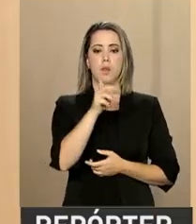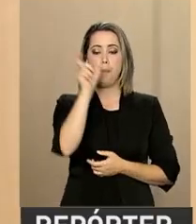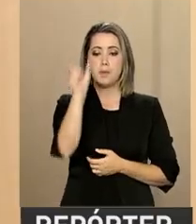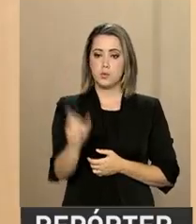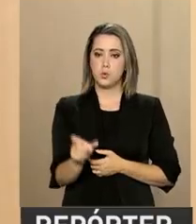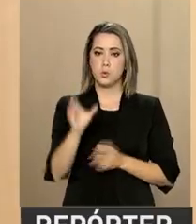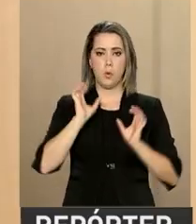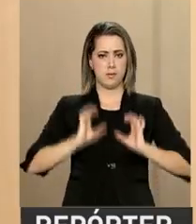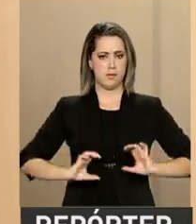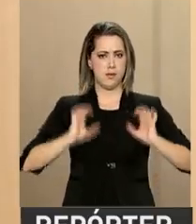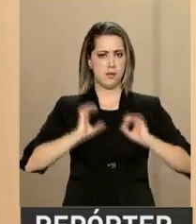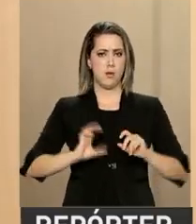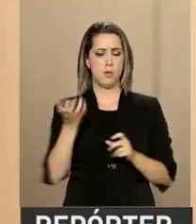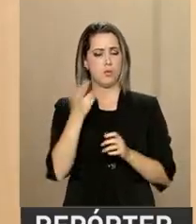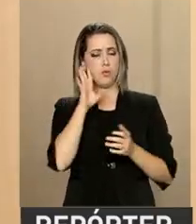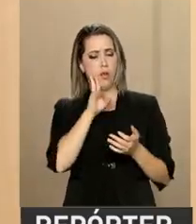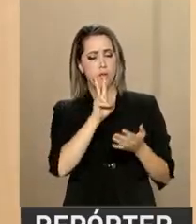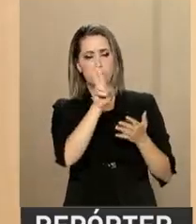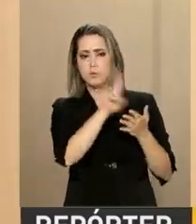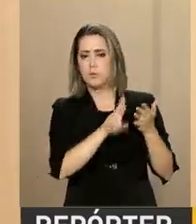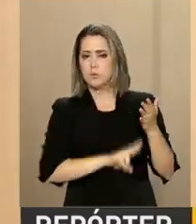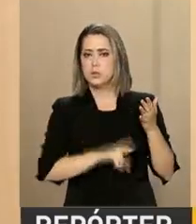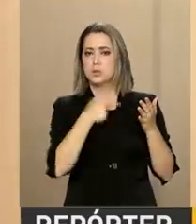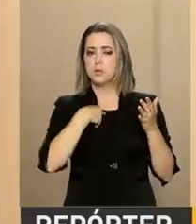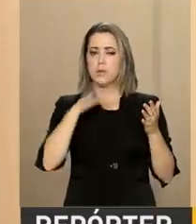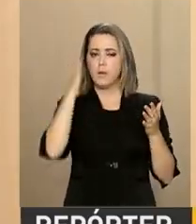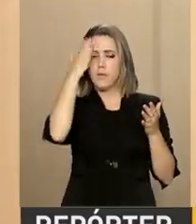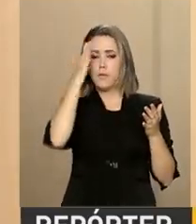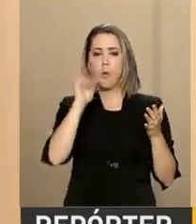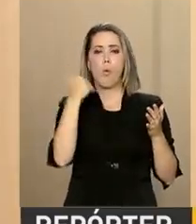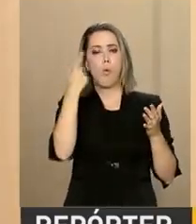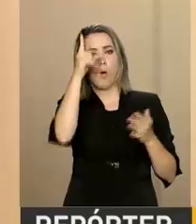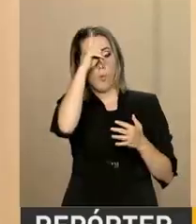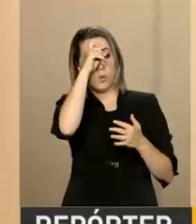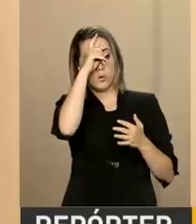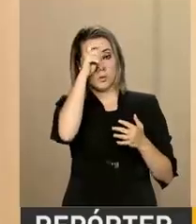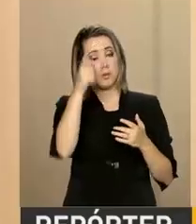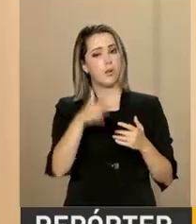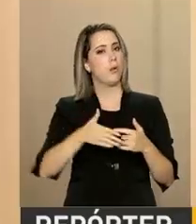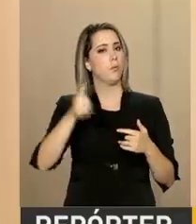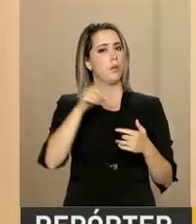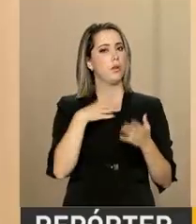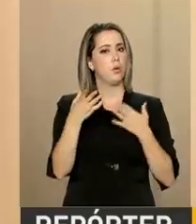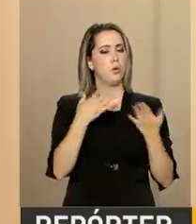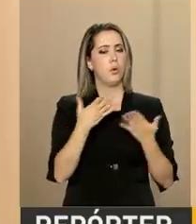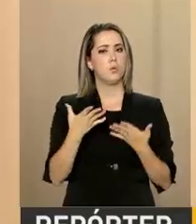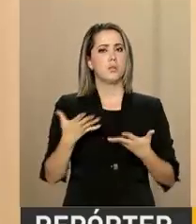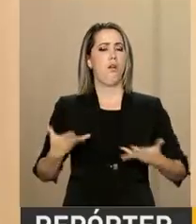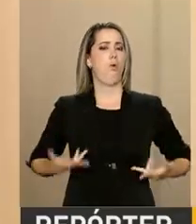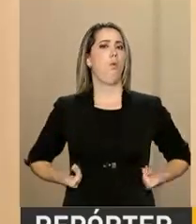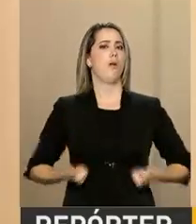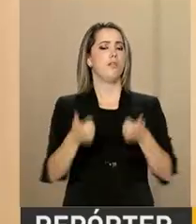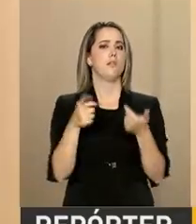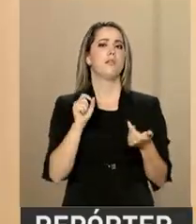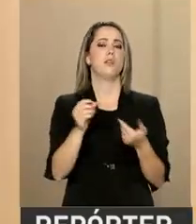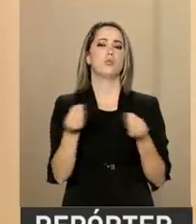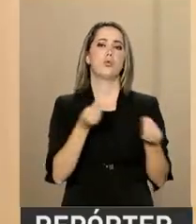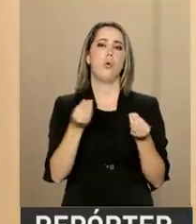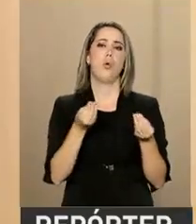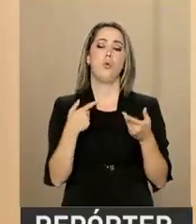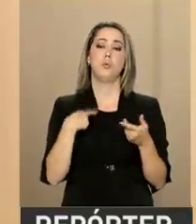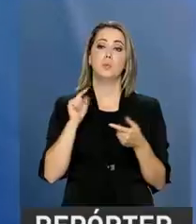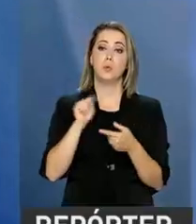acessar esse relatório, ele vai ter informações sobre as clínicas e como que estão os padrões de qualidade, que são padrões de